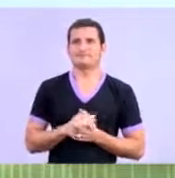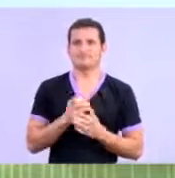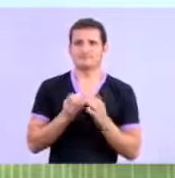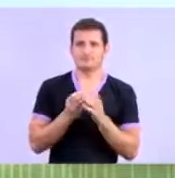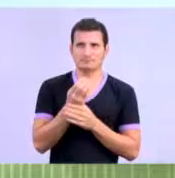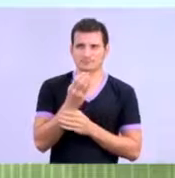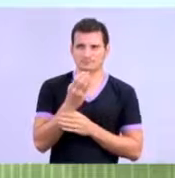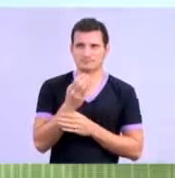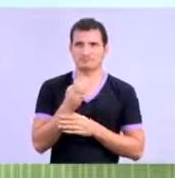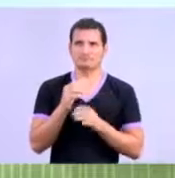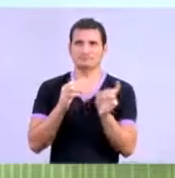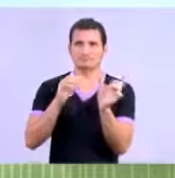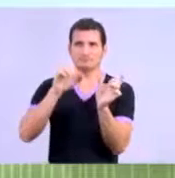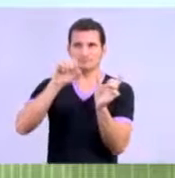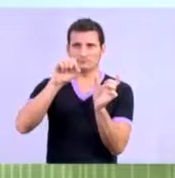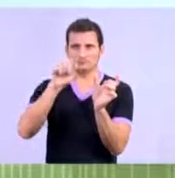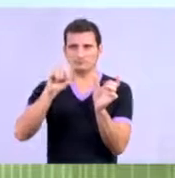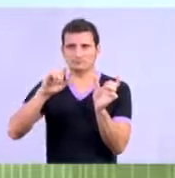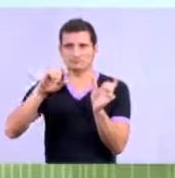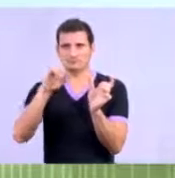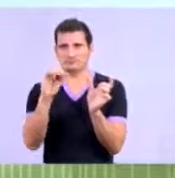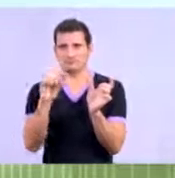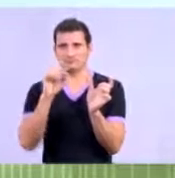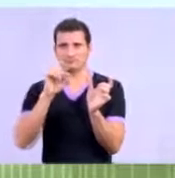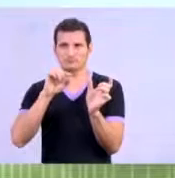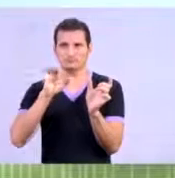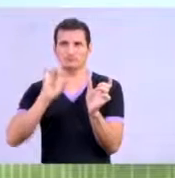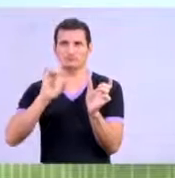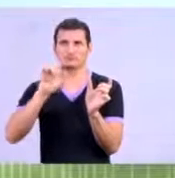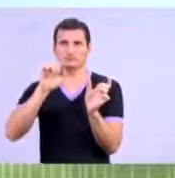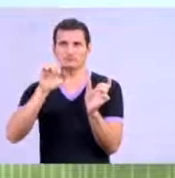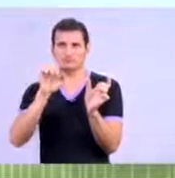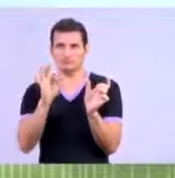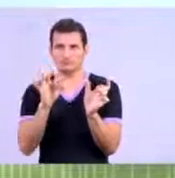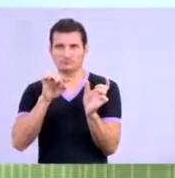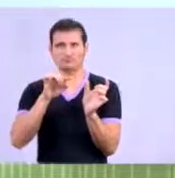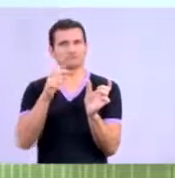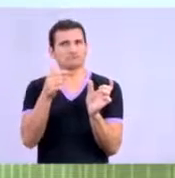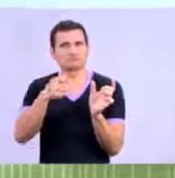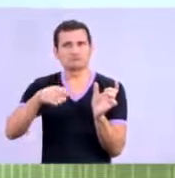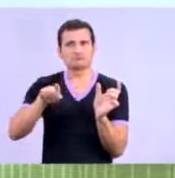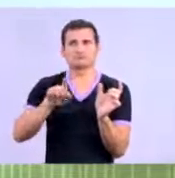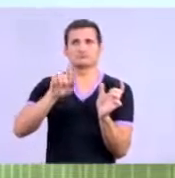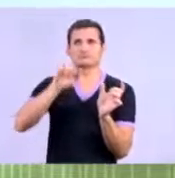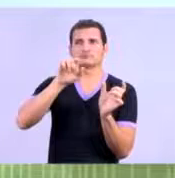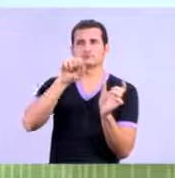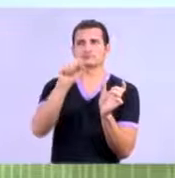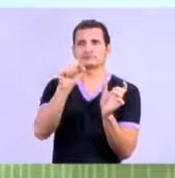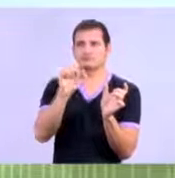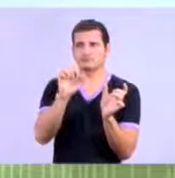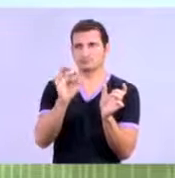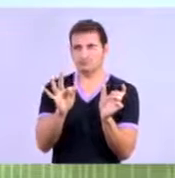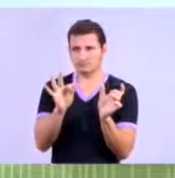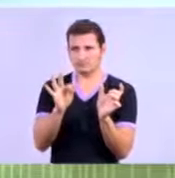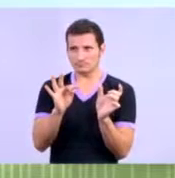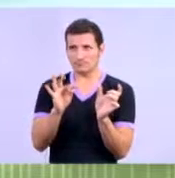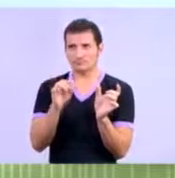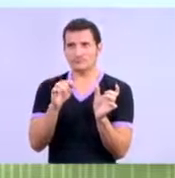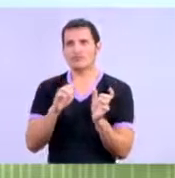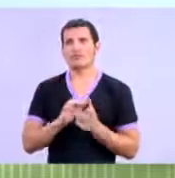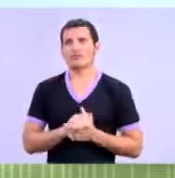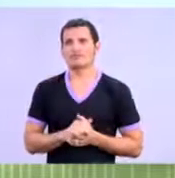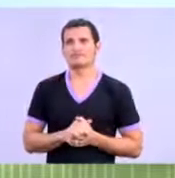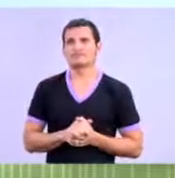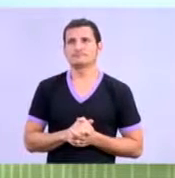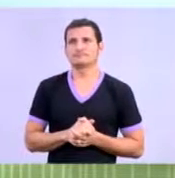atributo saldo, apenas com o método get, ele não teria o set. Quando a gente fala um atributo só tem o método get, a gente fala